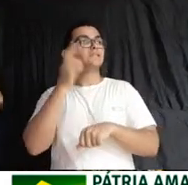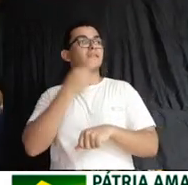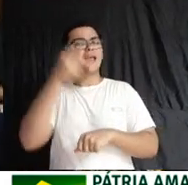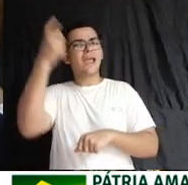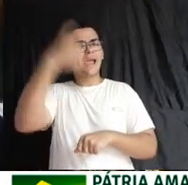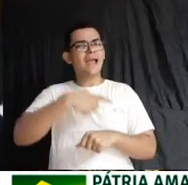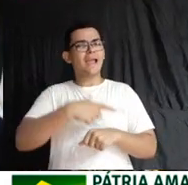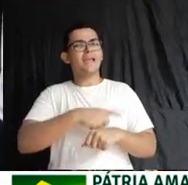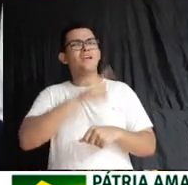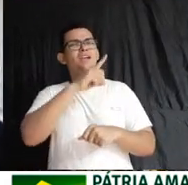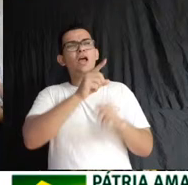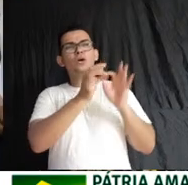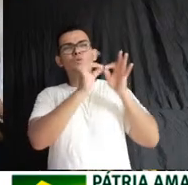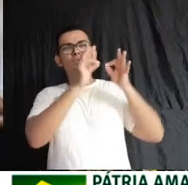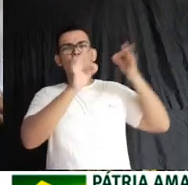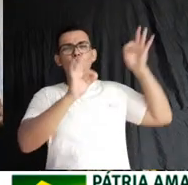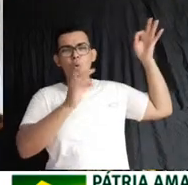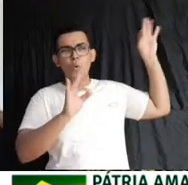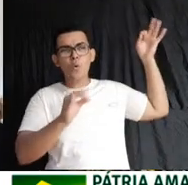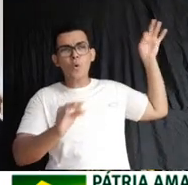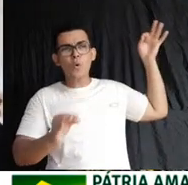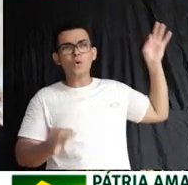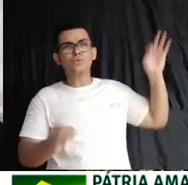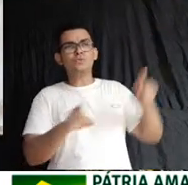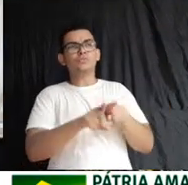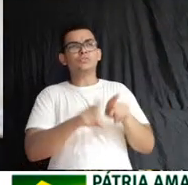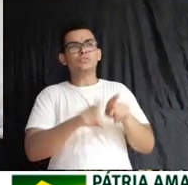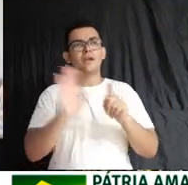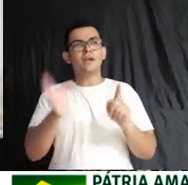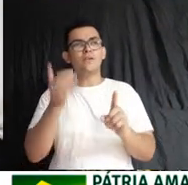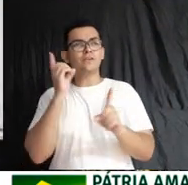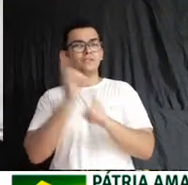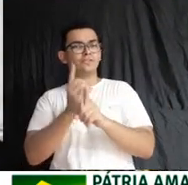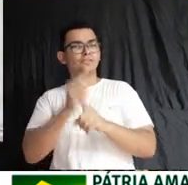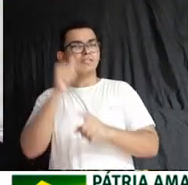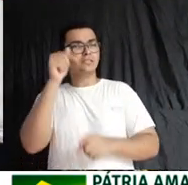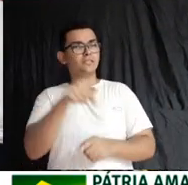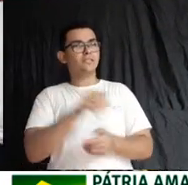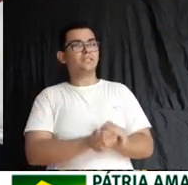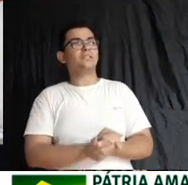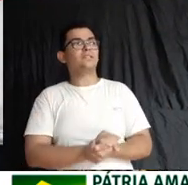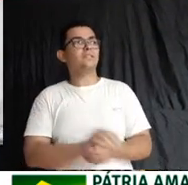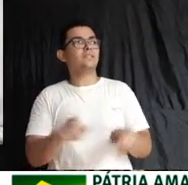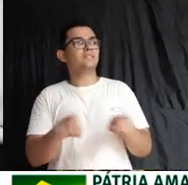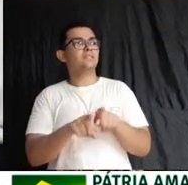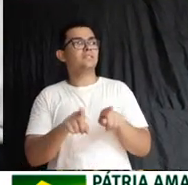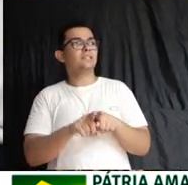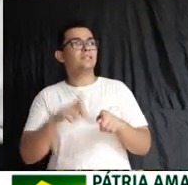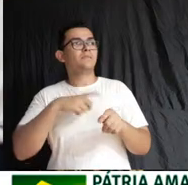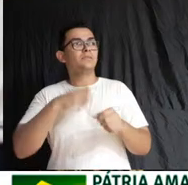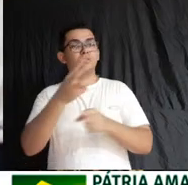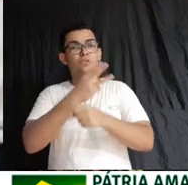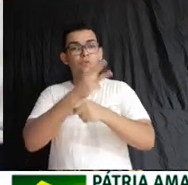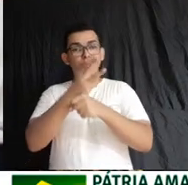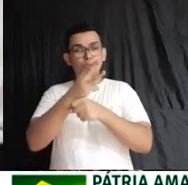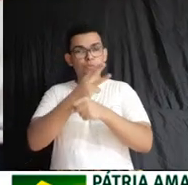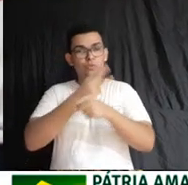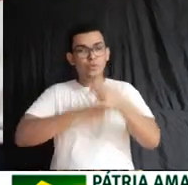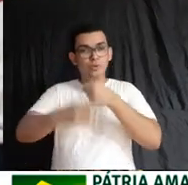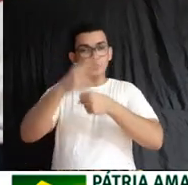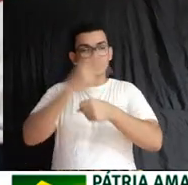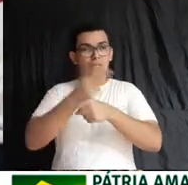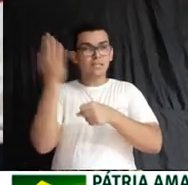sertão, aqui para Rondônia, chegando há uns 3 anos atrás, conheci esses dois caboclos